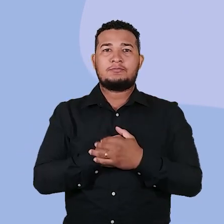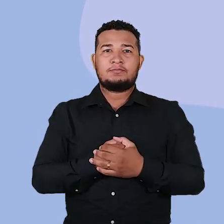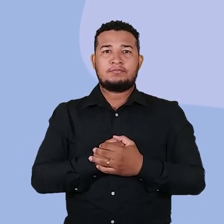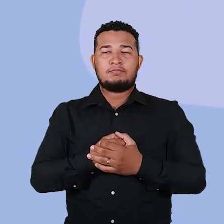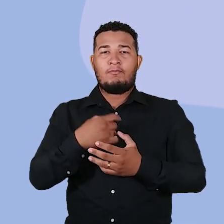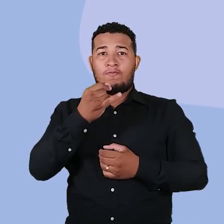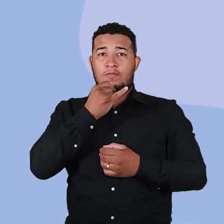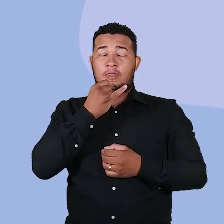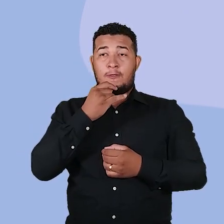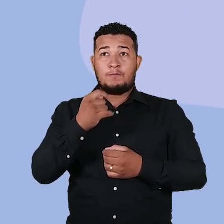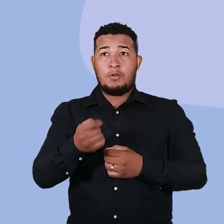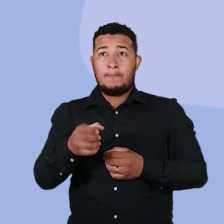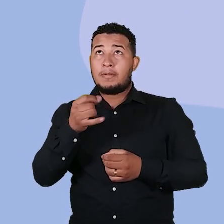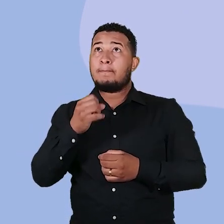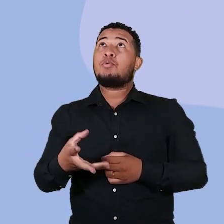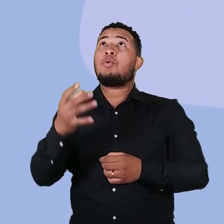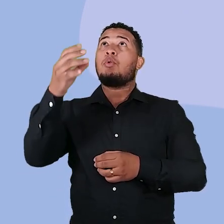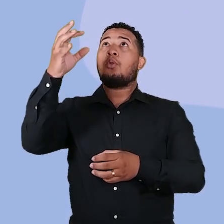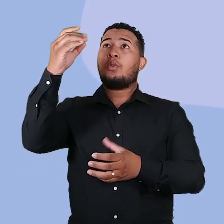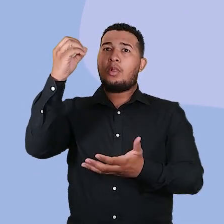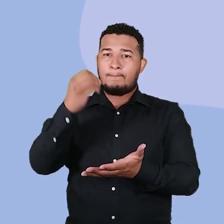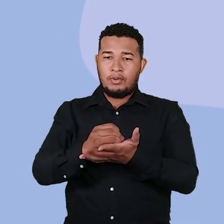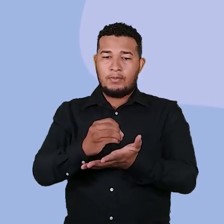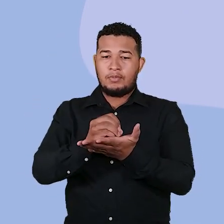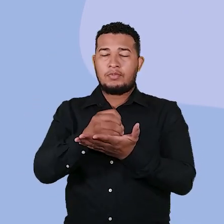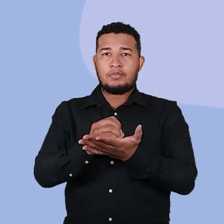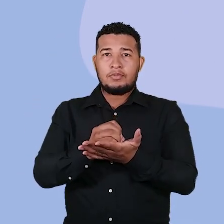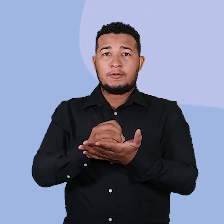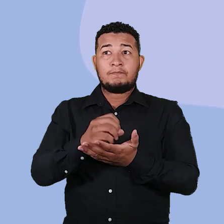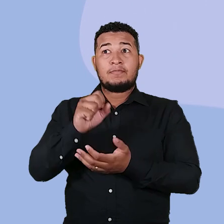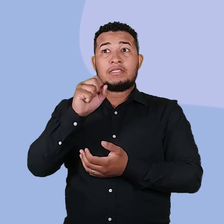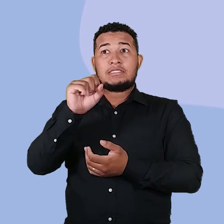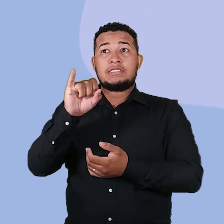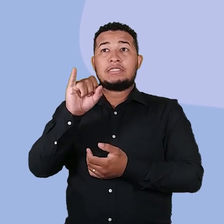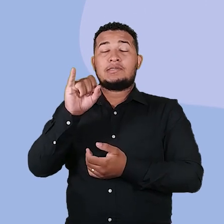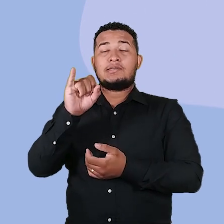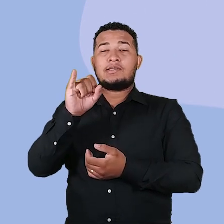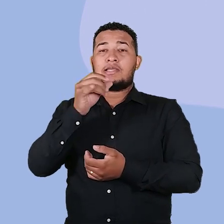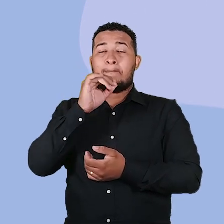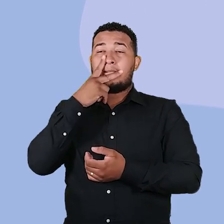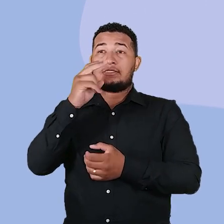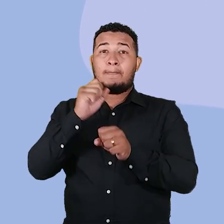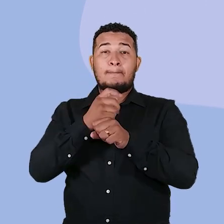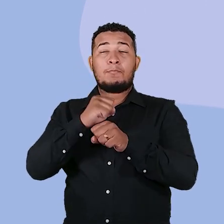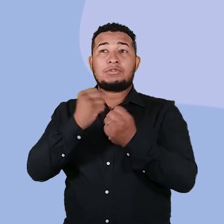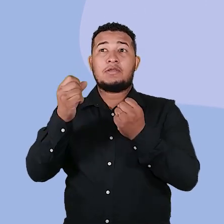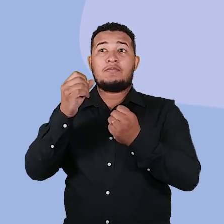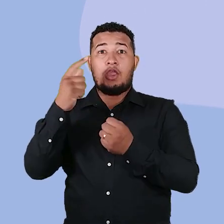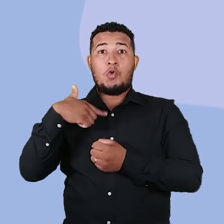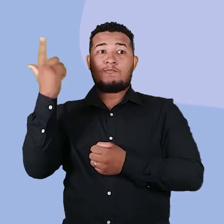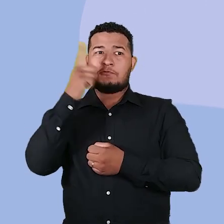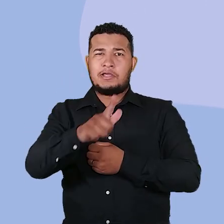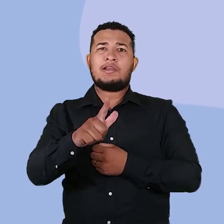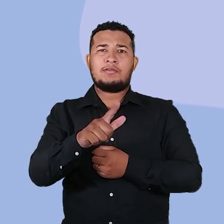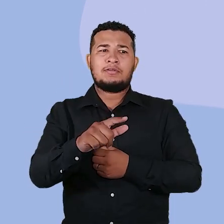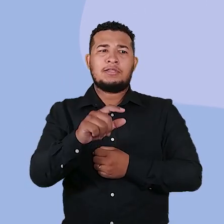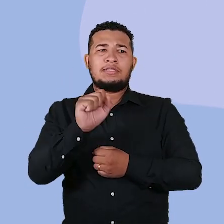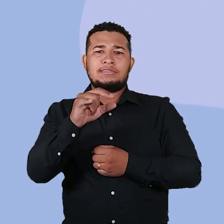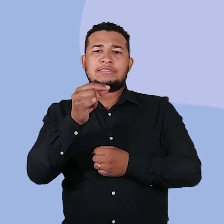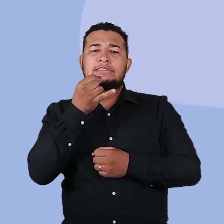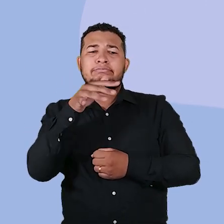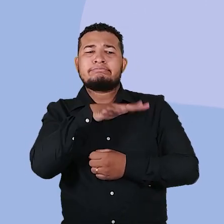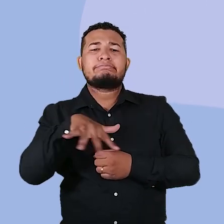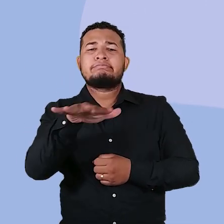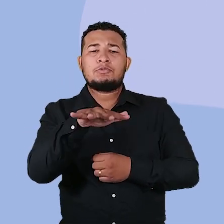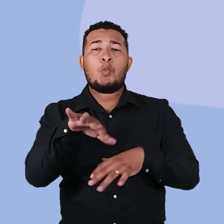e ao lançar um dado você ganha se cair o número menor que 7 fala